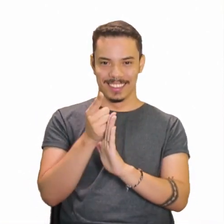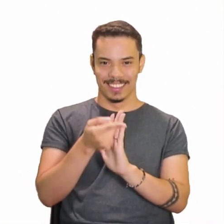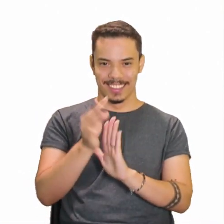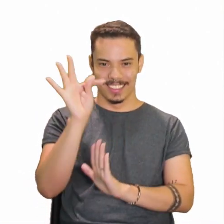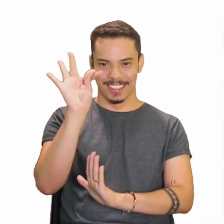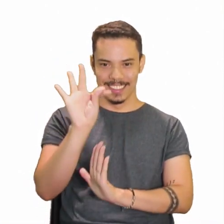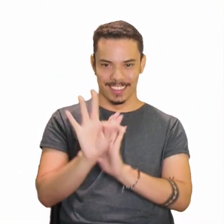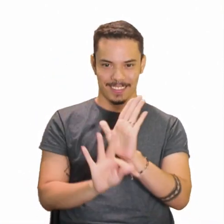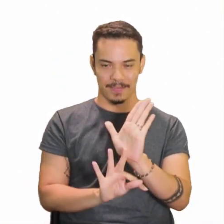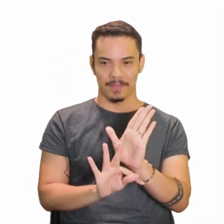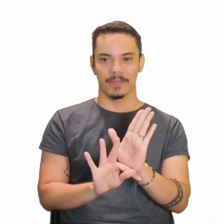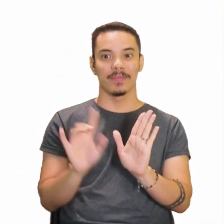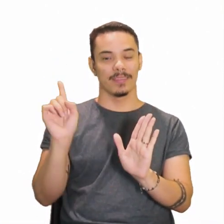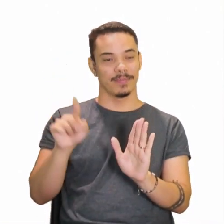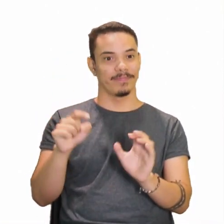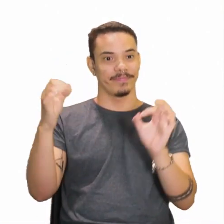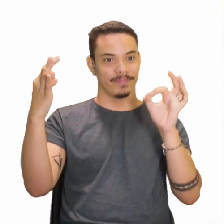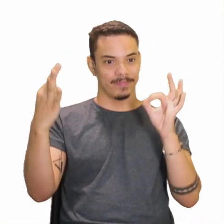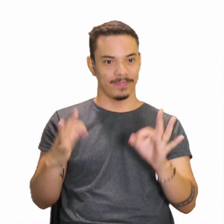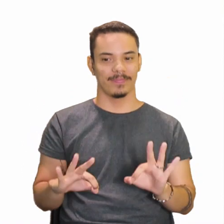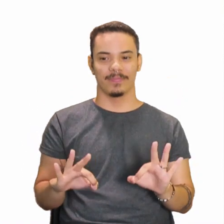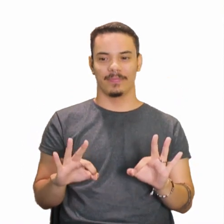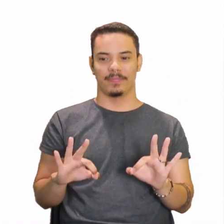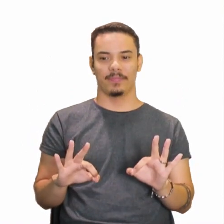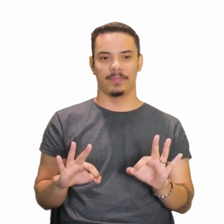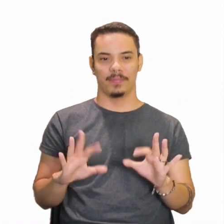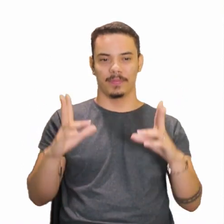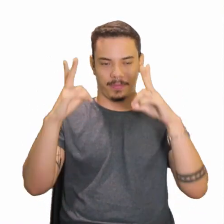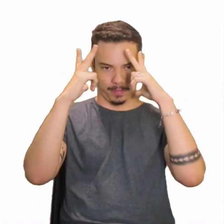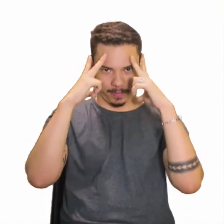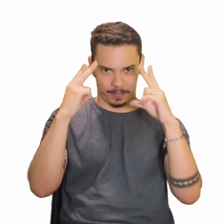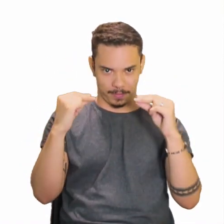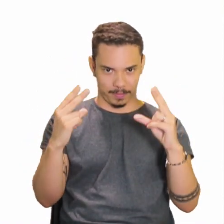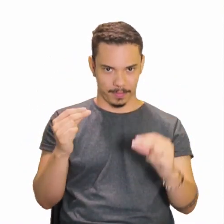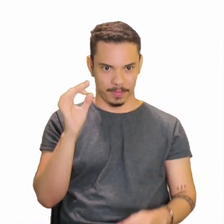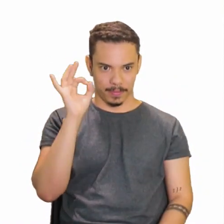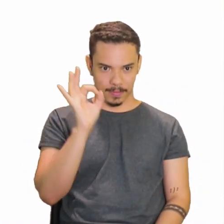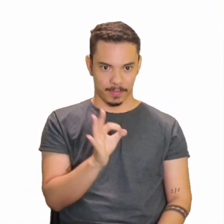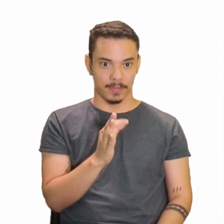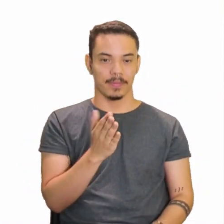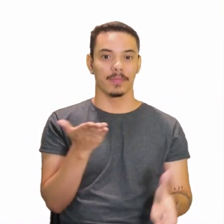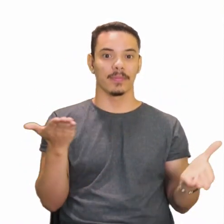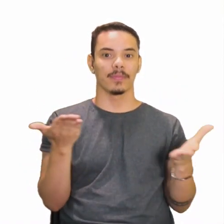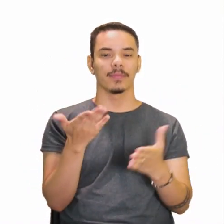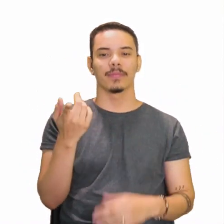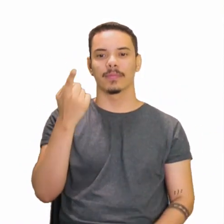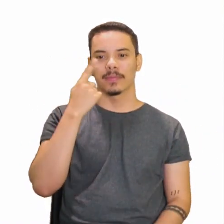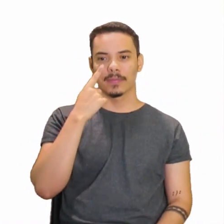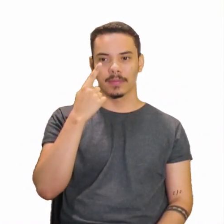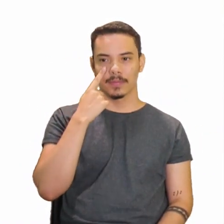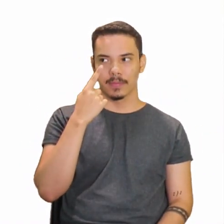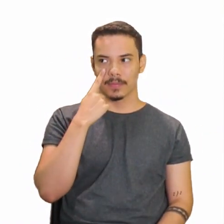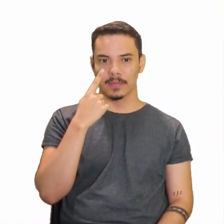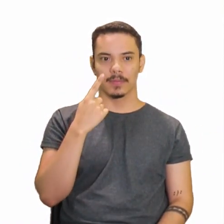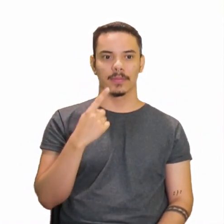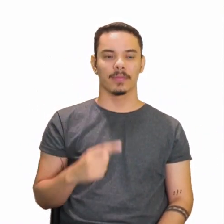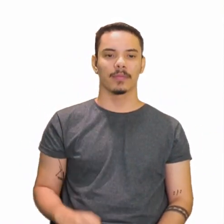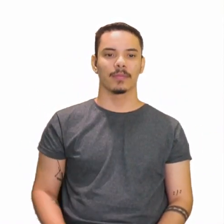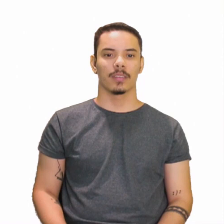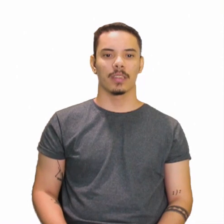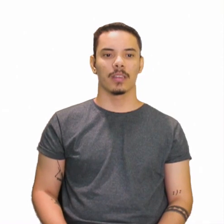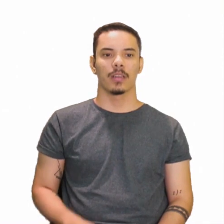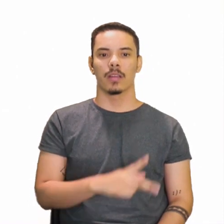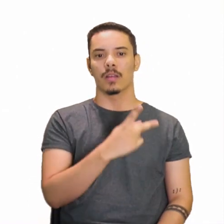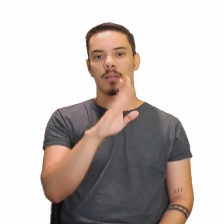veja aqui, é uma afirmação. Tranquilo. Vamos agora aí ao requisito do exercício.